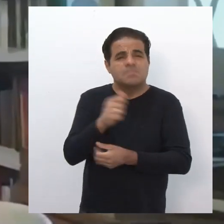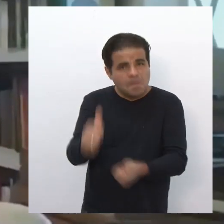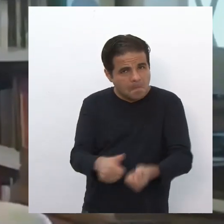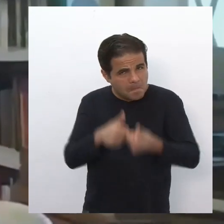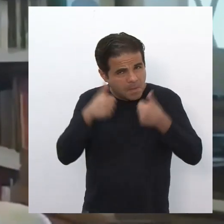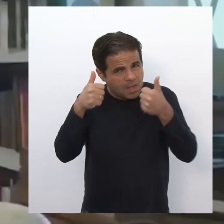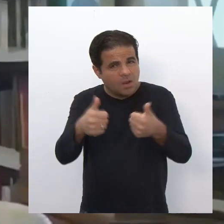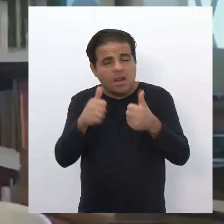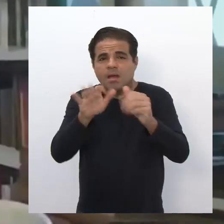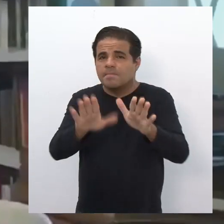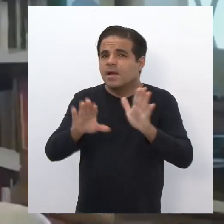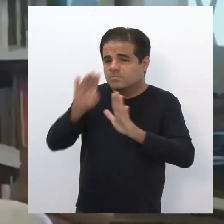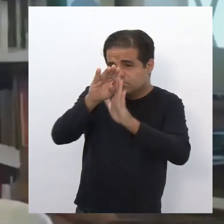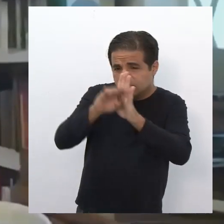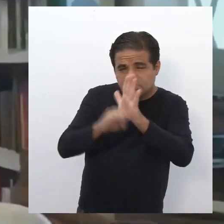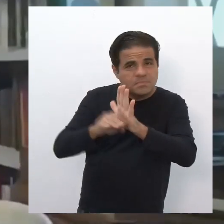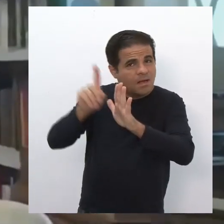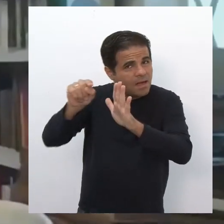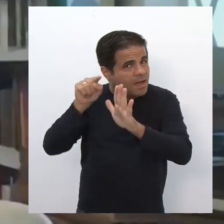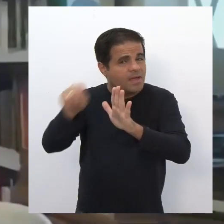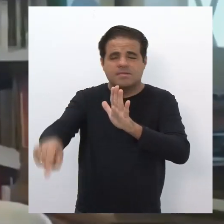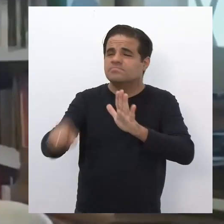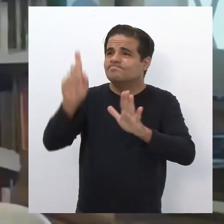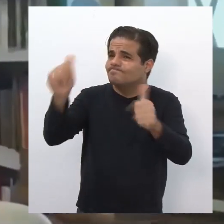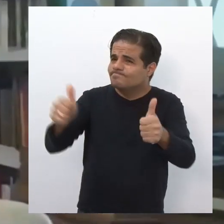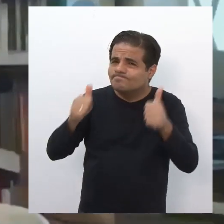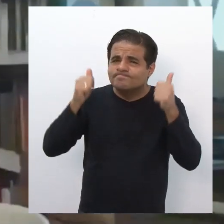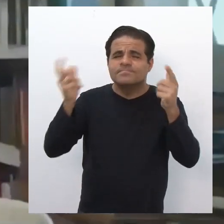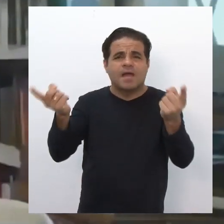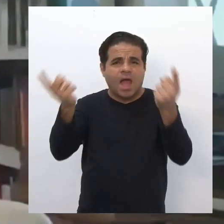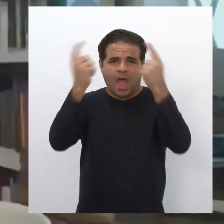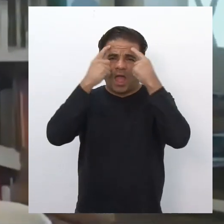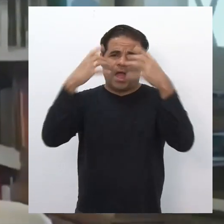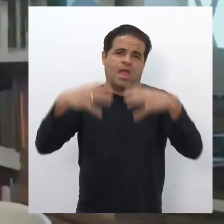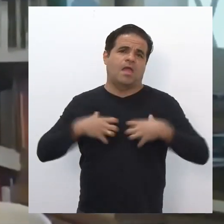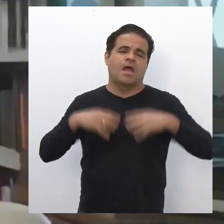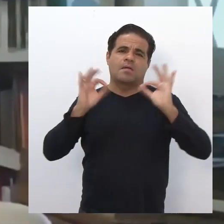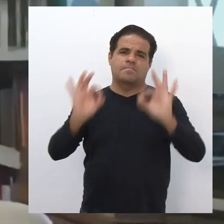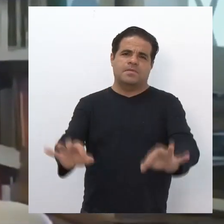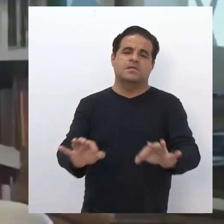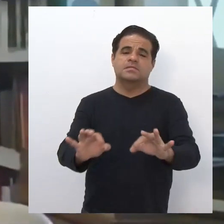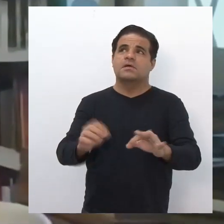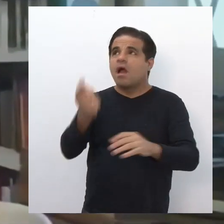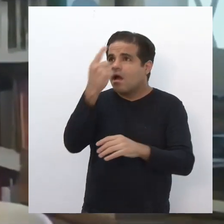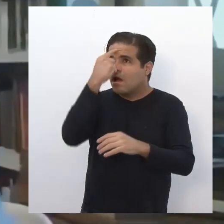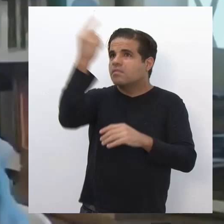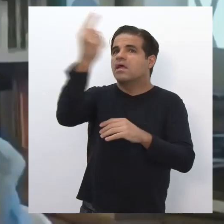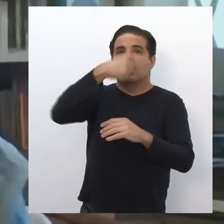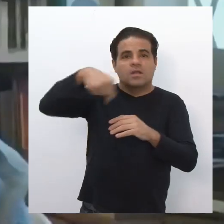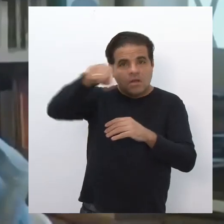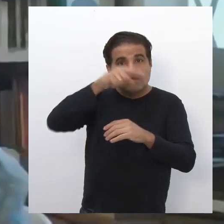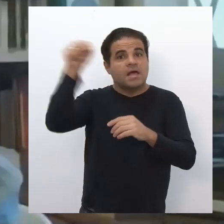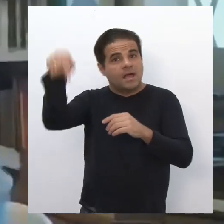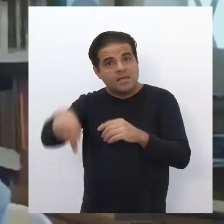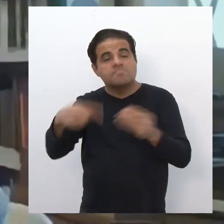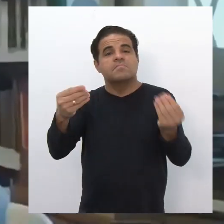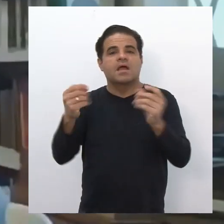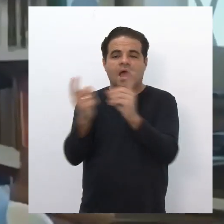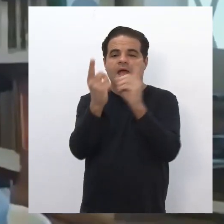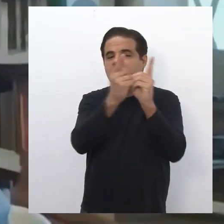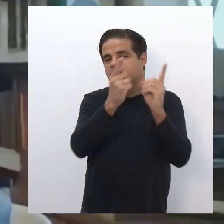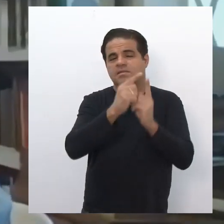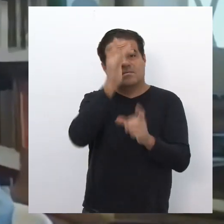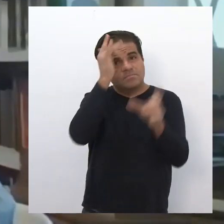né? Mas o princípio é esse, a gente está sempre com isso na cabeça, com a ideia de que nós estamos aqui para atender